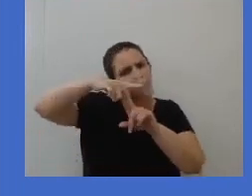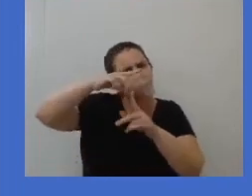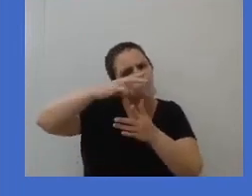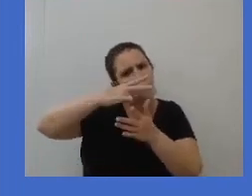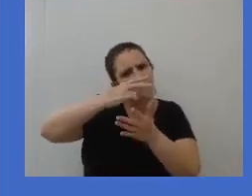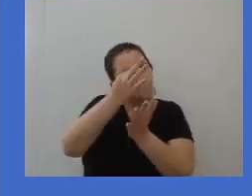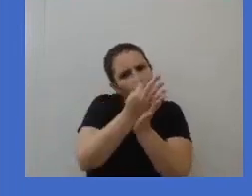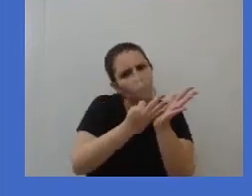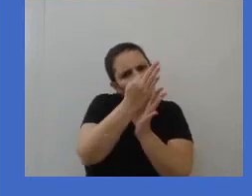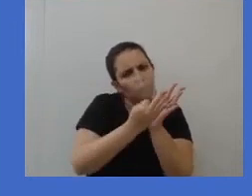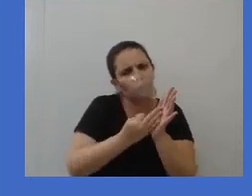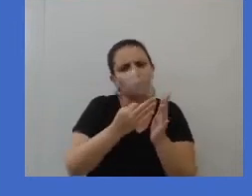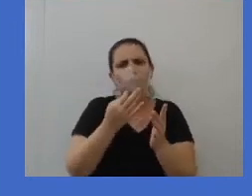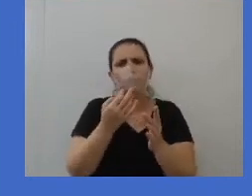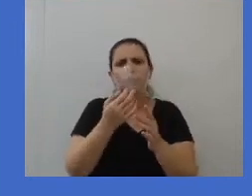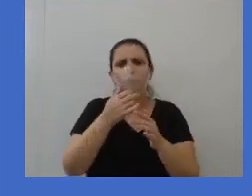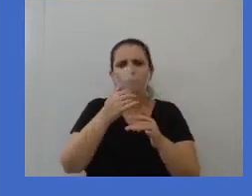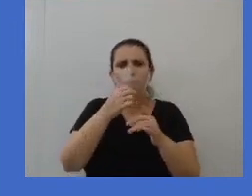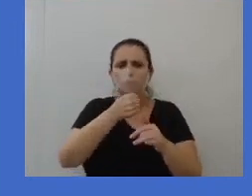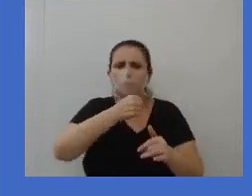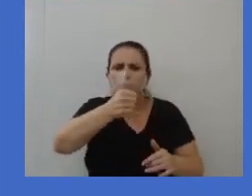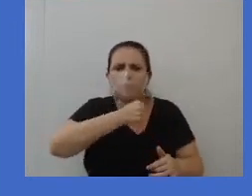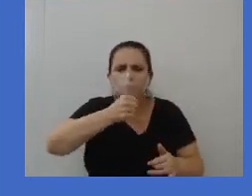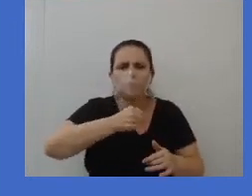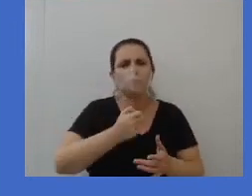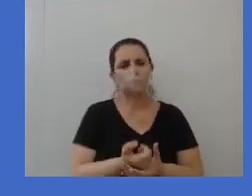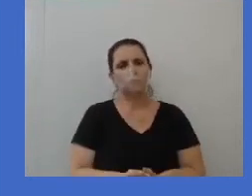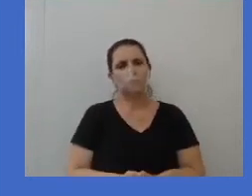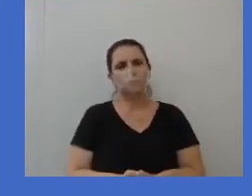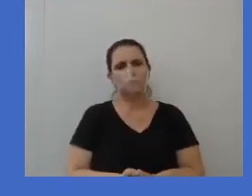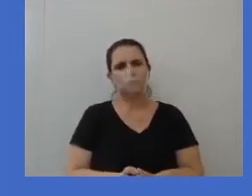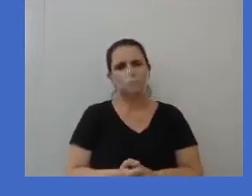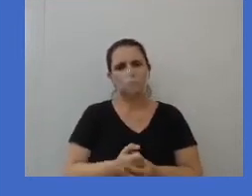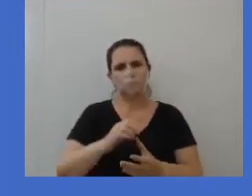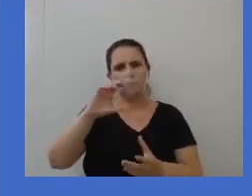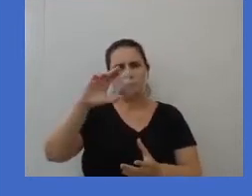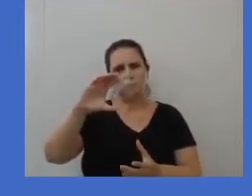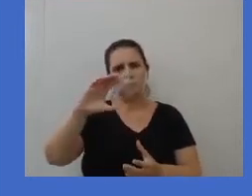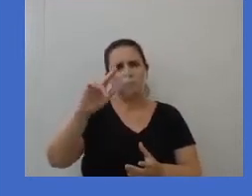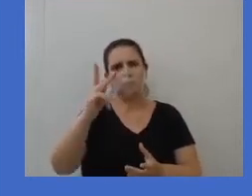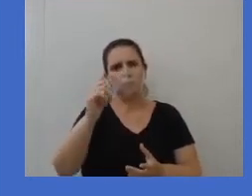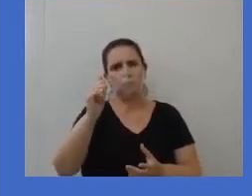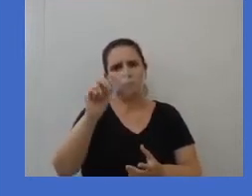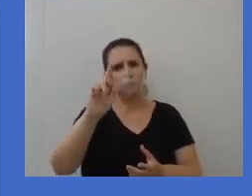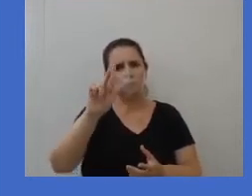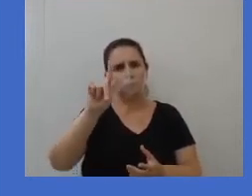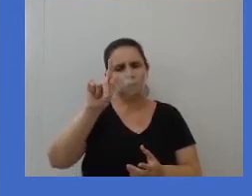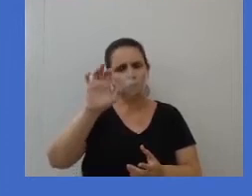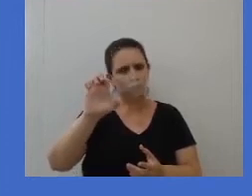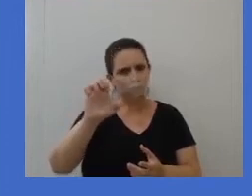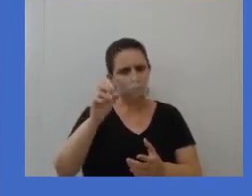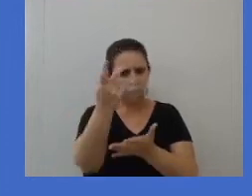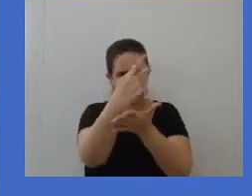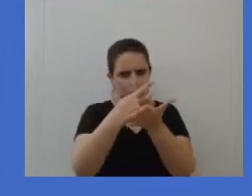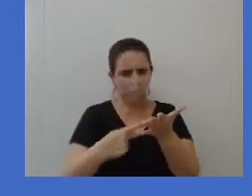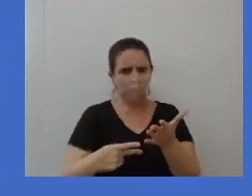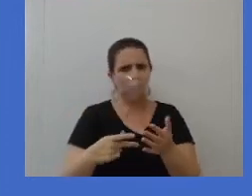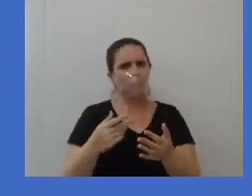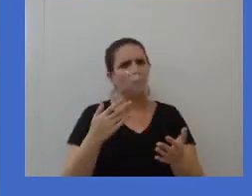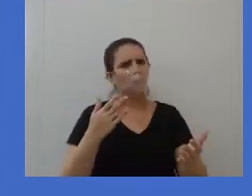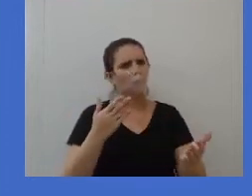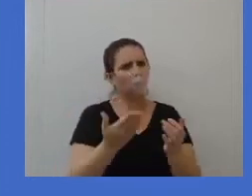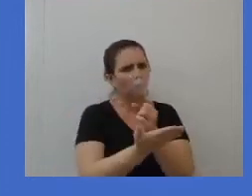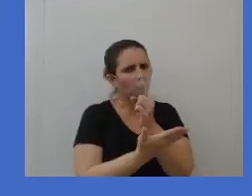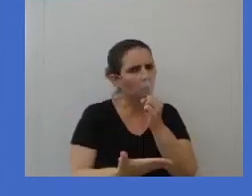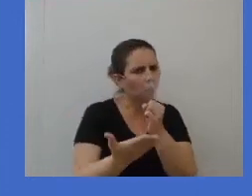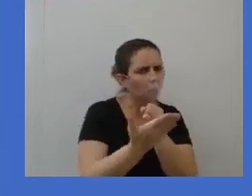ao jornalismo. A charge é baseada, o chargista, atenção, ele se baseia na realidade.